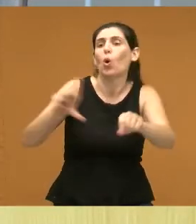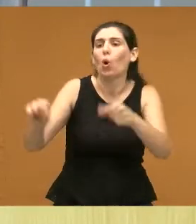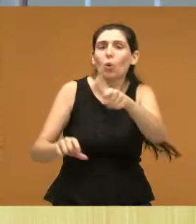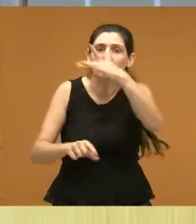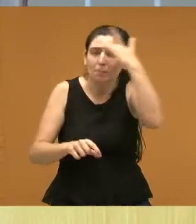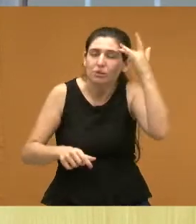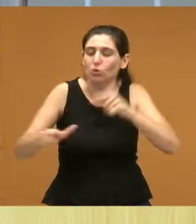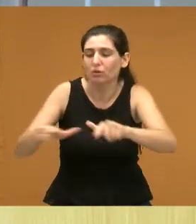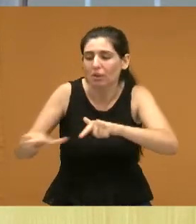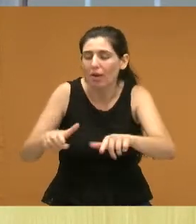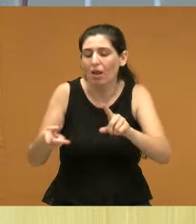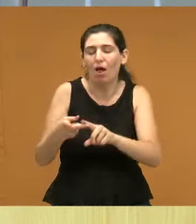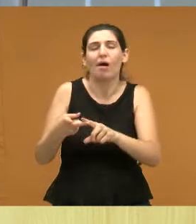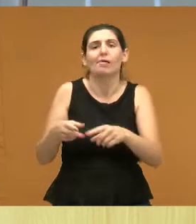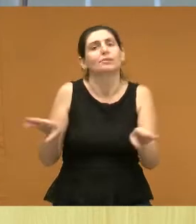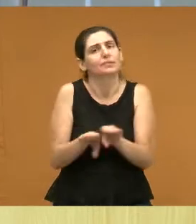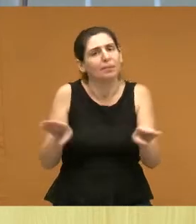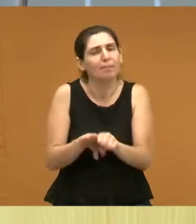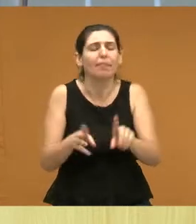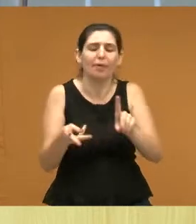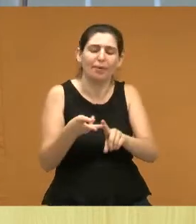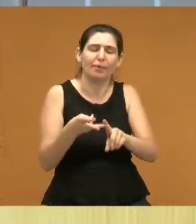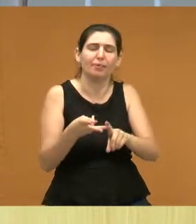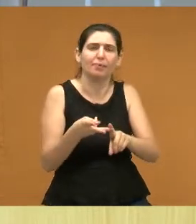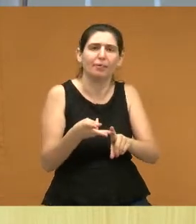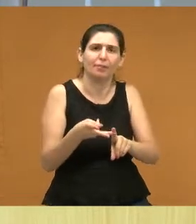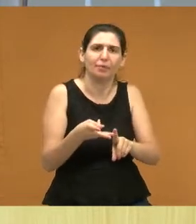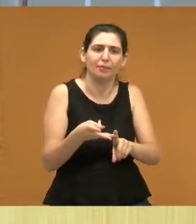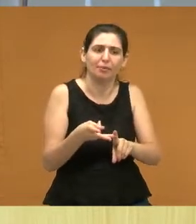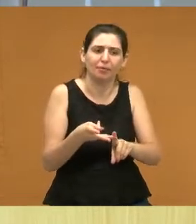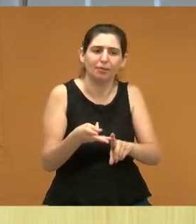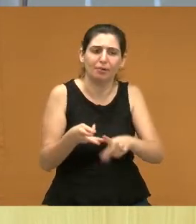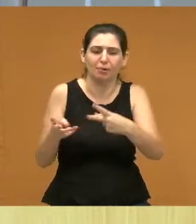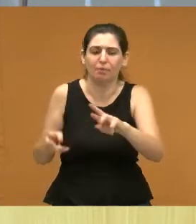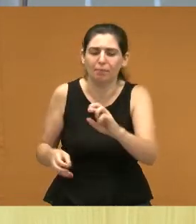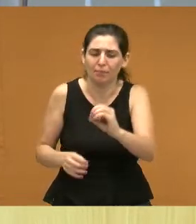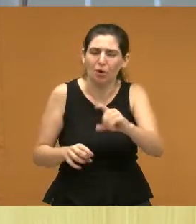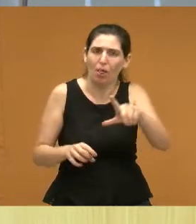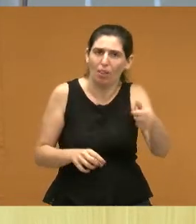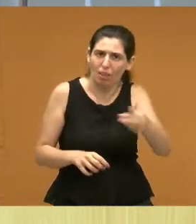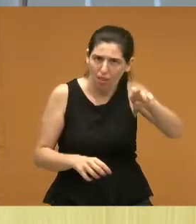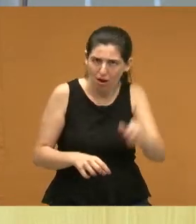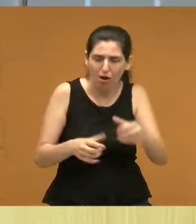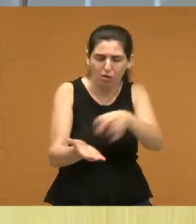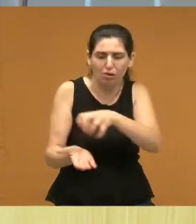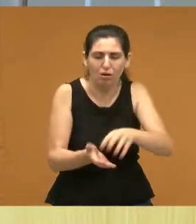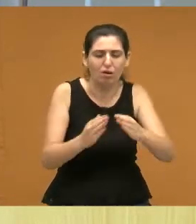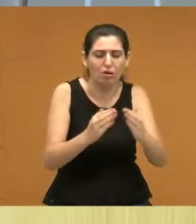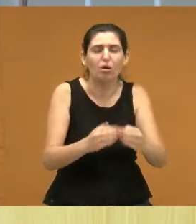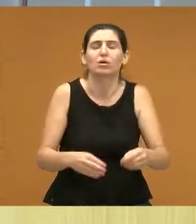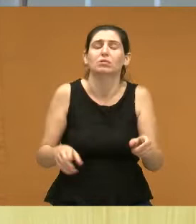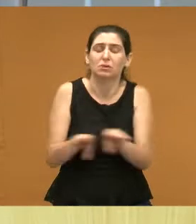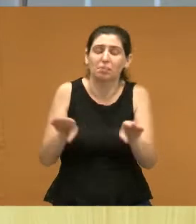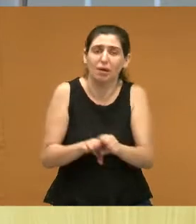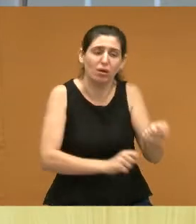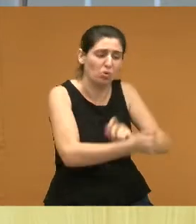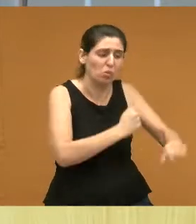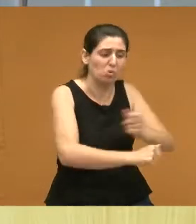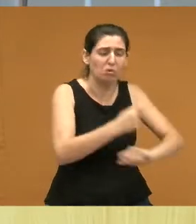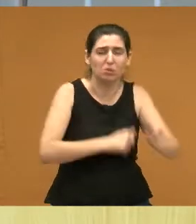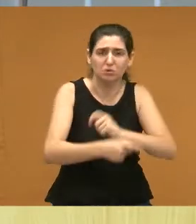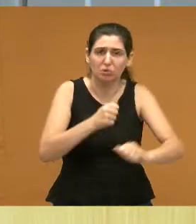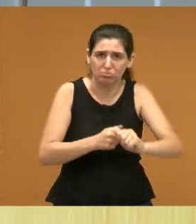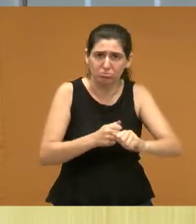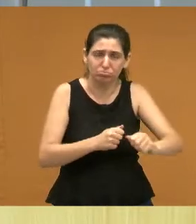funções gratificadas, cria a Procuradoria da Fundação Prolar, o cargo de contador e dá outras providências